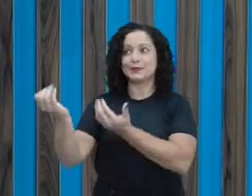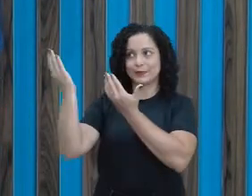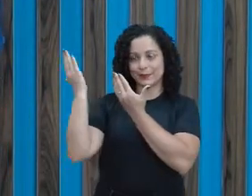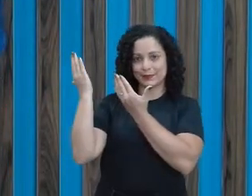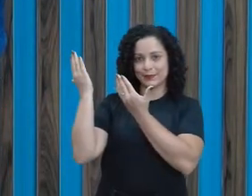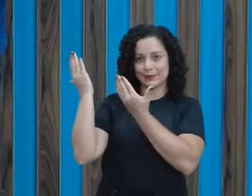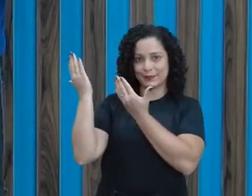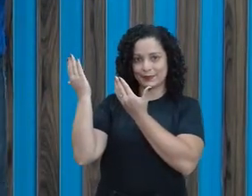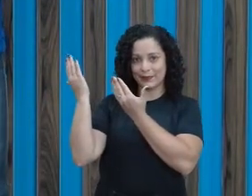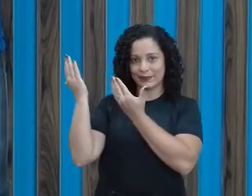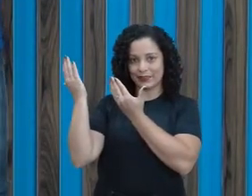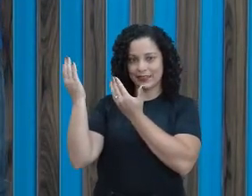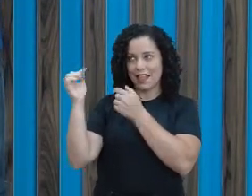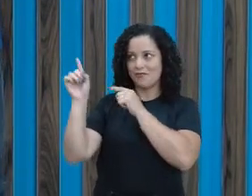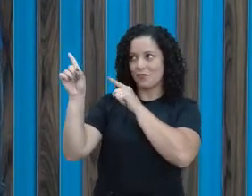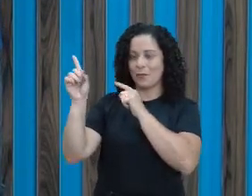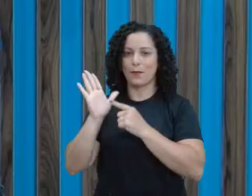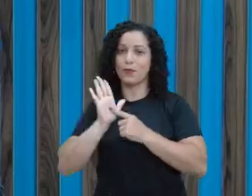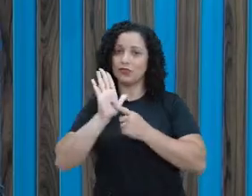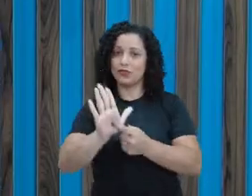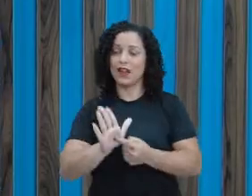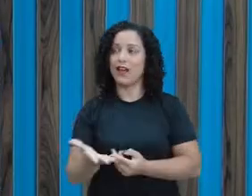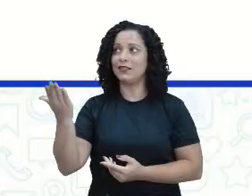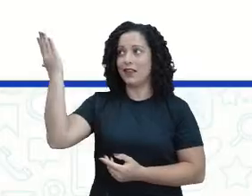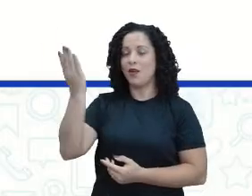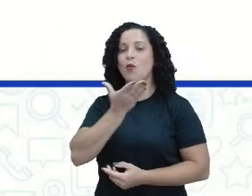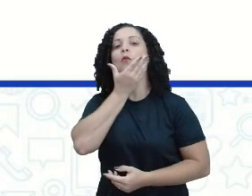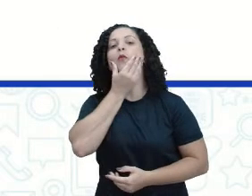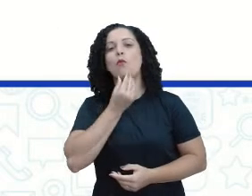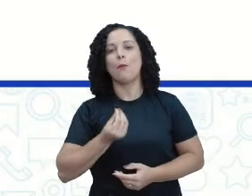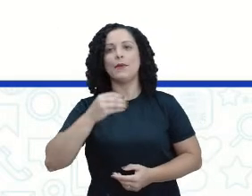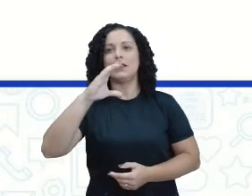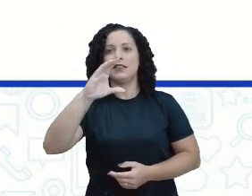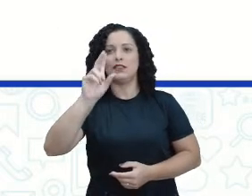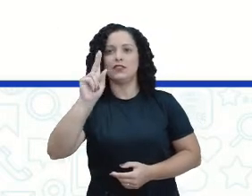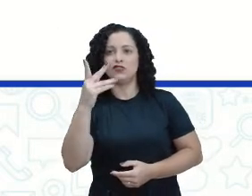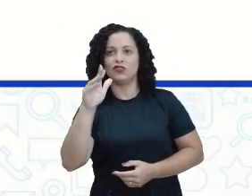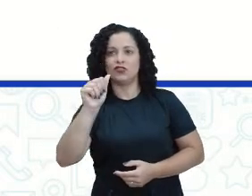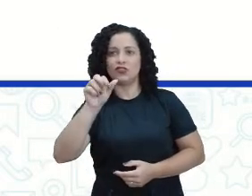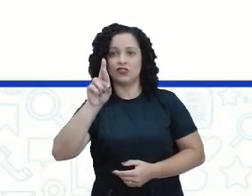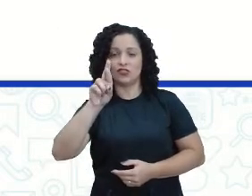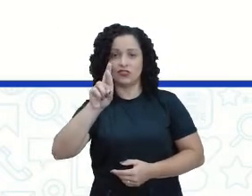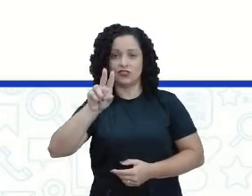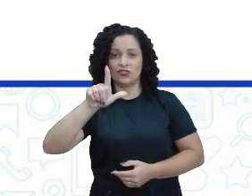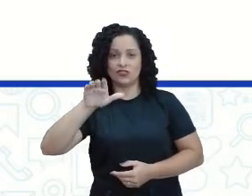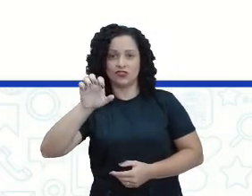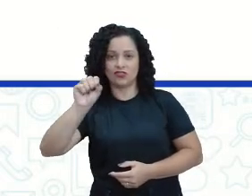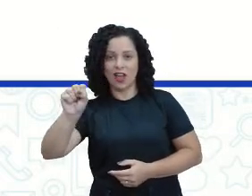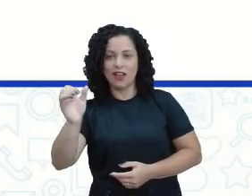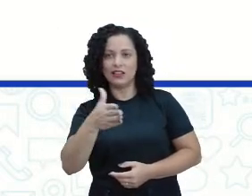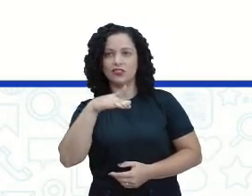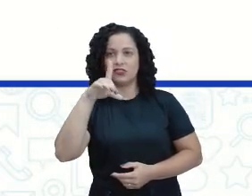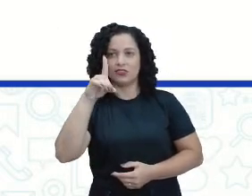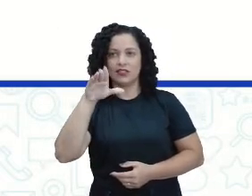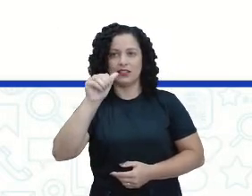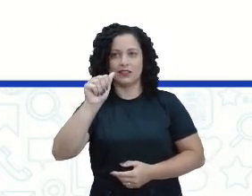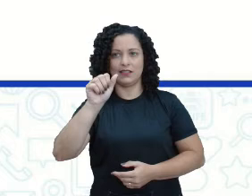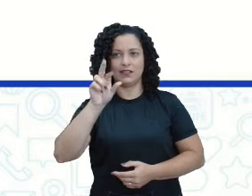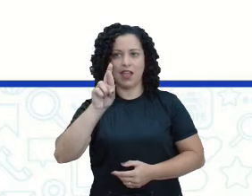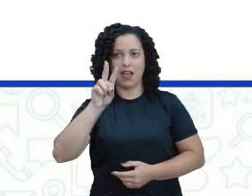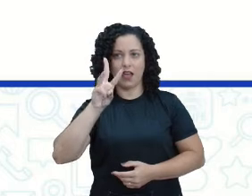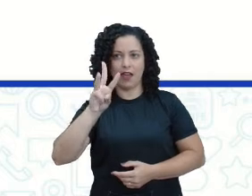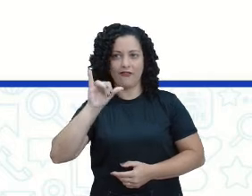né, eu vou aqui apresentar a vocês Charles Darwin, né, esse grande naturalista britânico